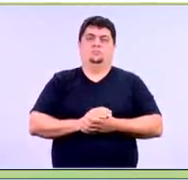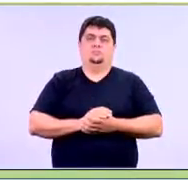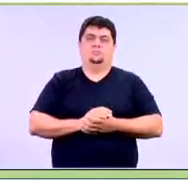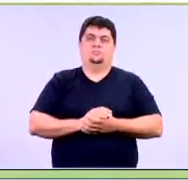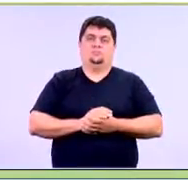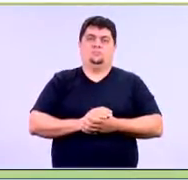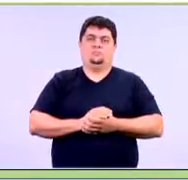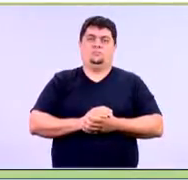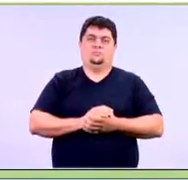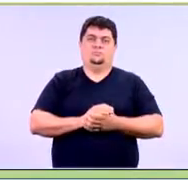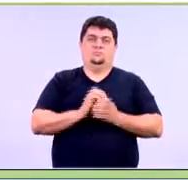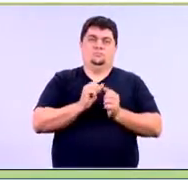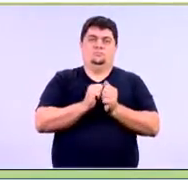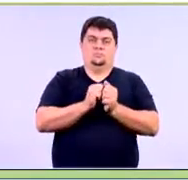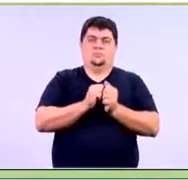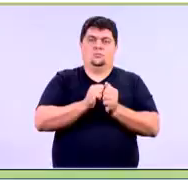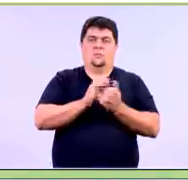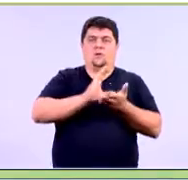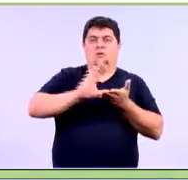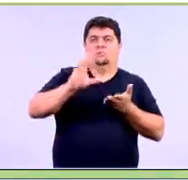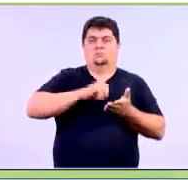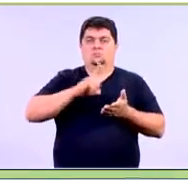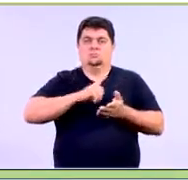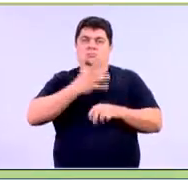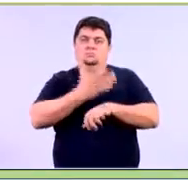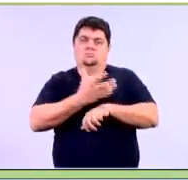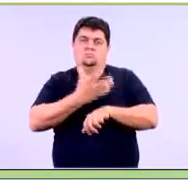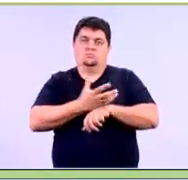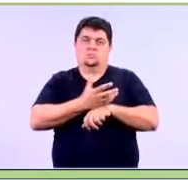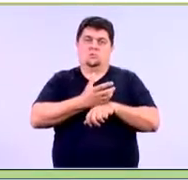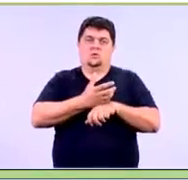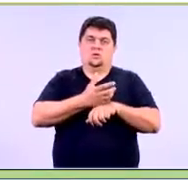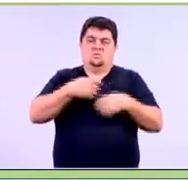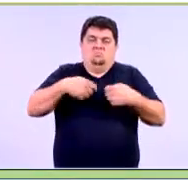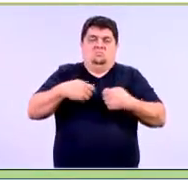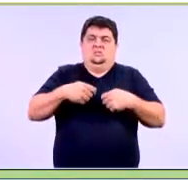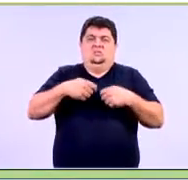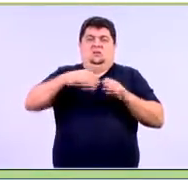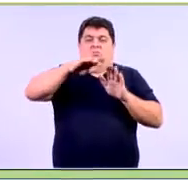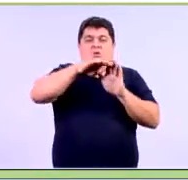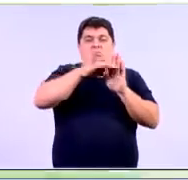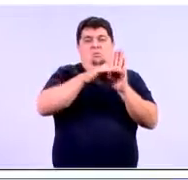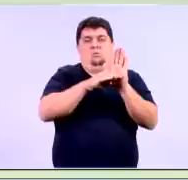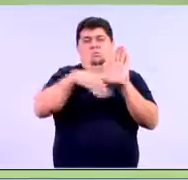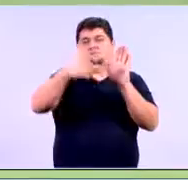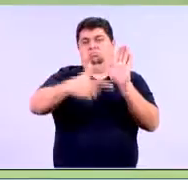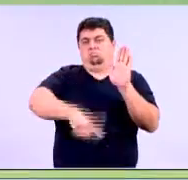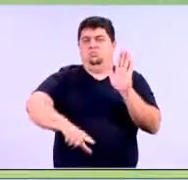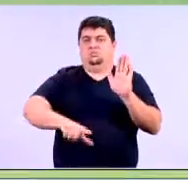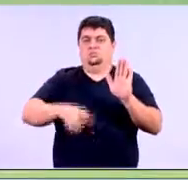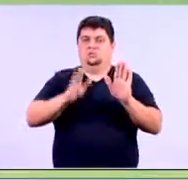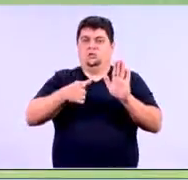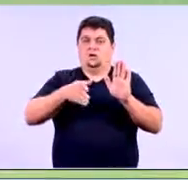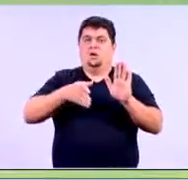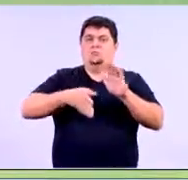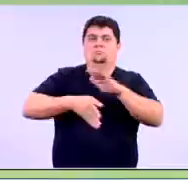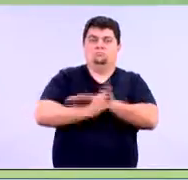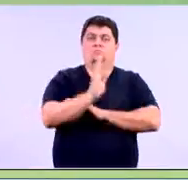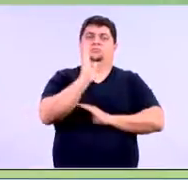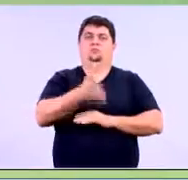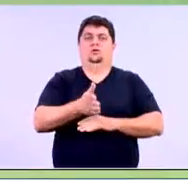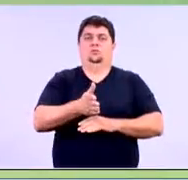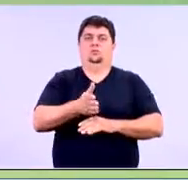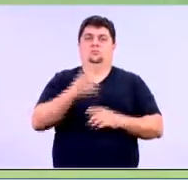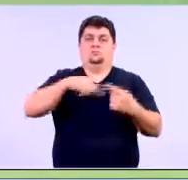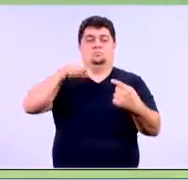nosso caderno de matéria. Não acho desnecessário a gente marcar todos os pontos aqui. Vamos partir já para o objetivo